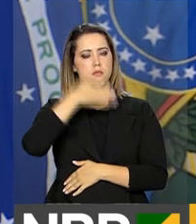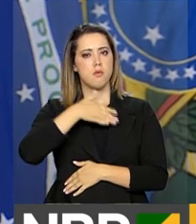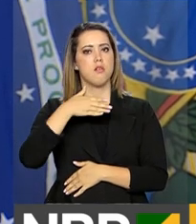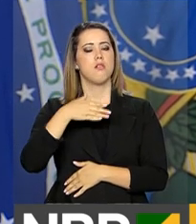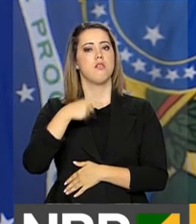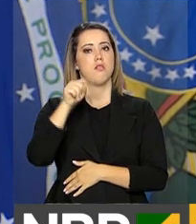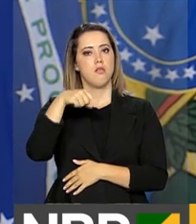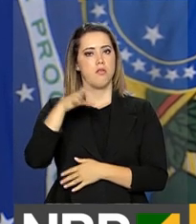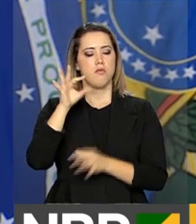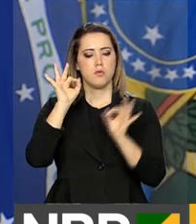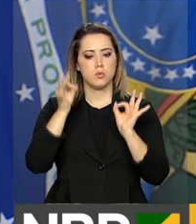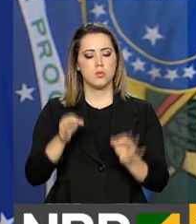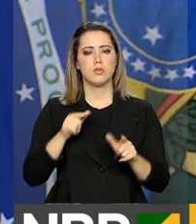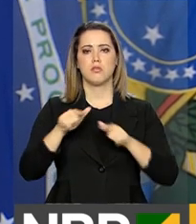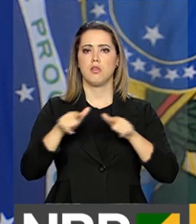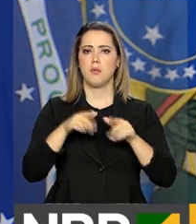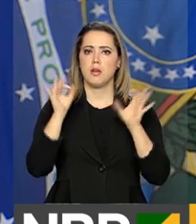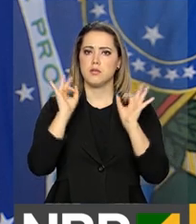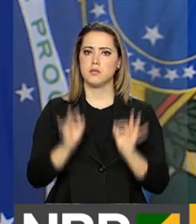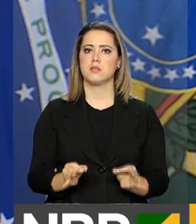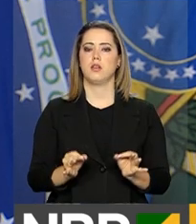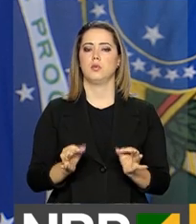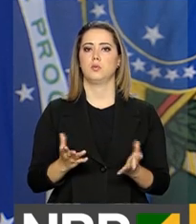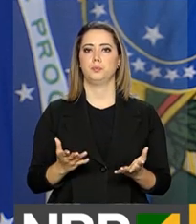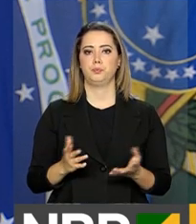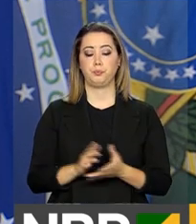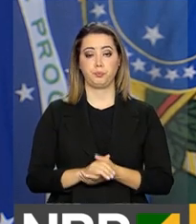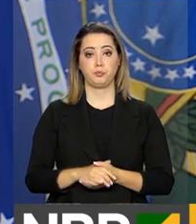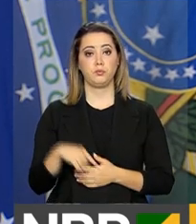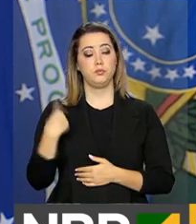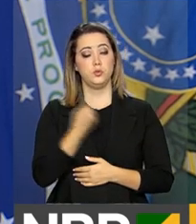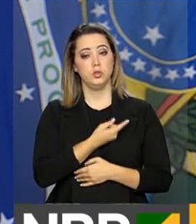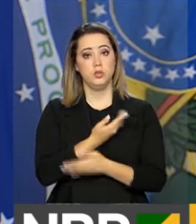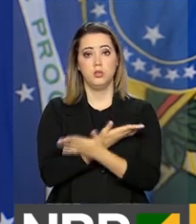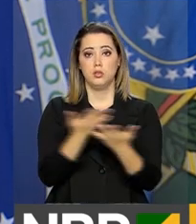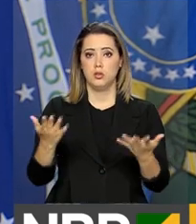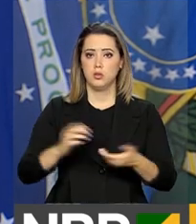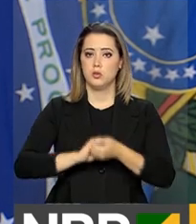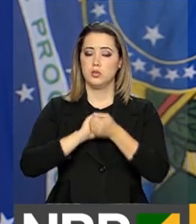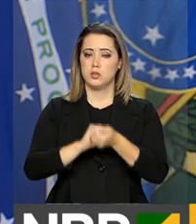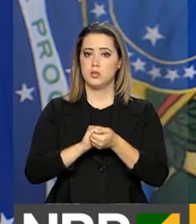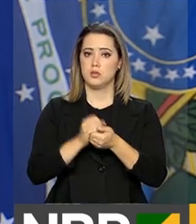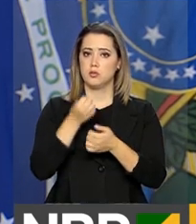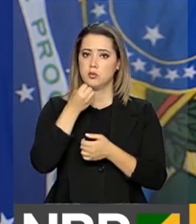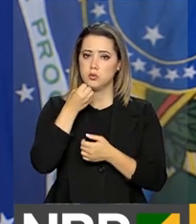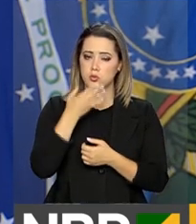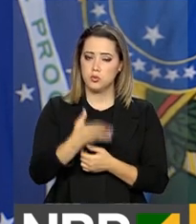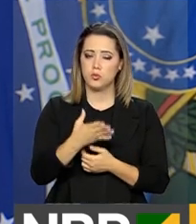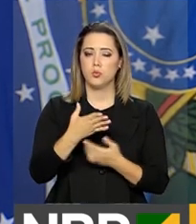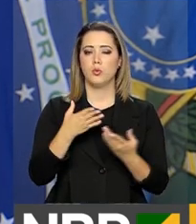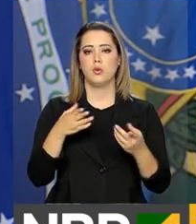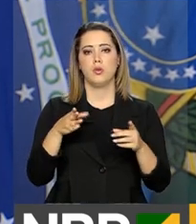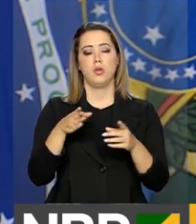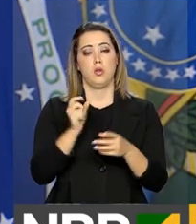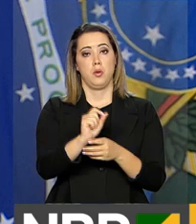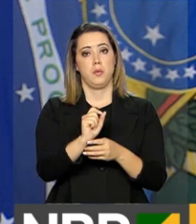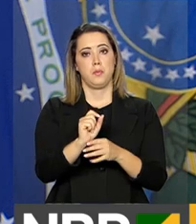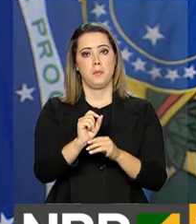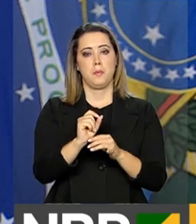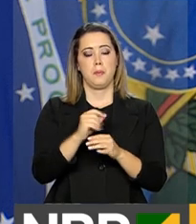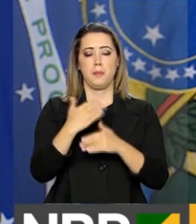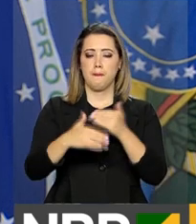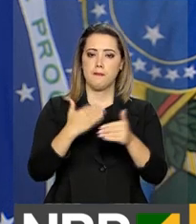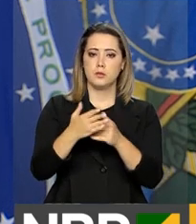valor e sua disciplina. Portanto, eu desejo a todos muito sucesso nesta